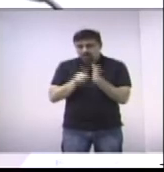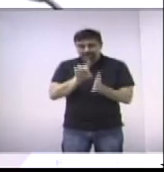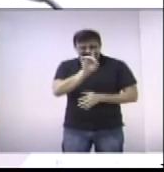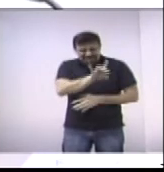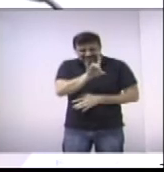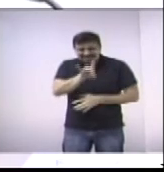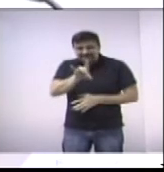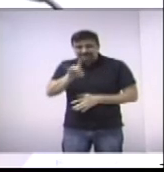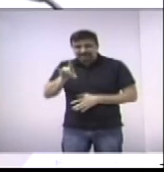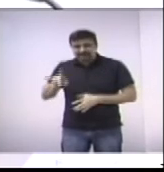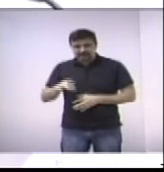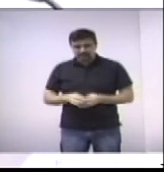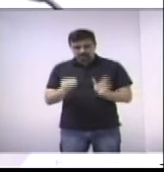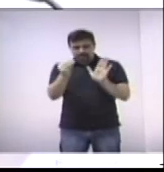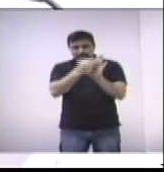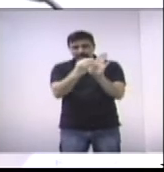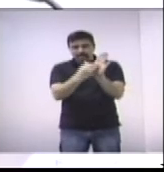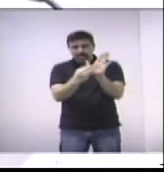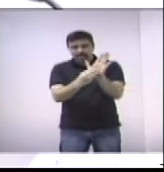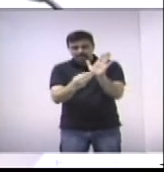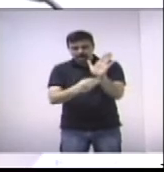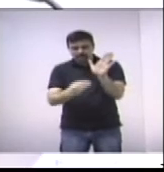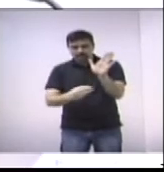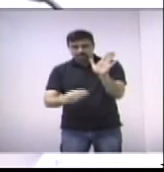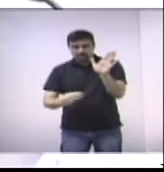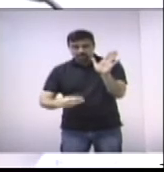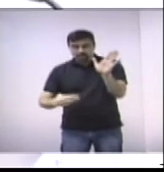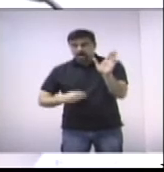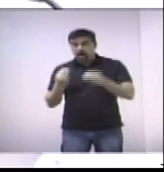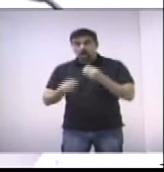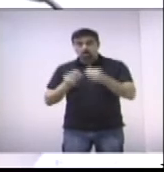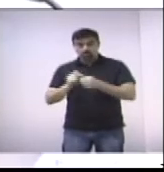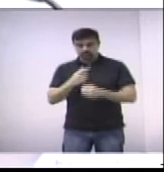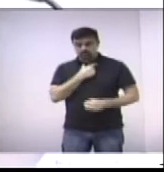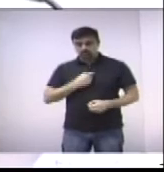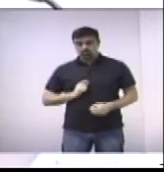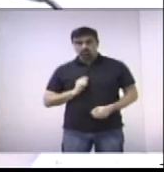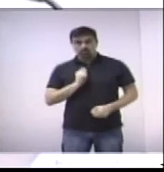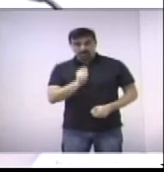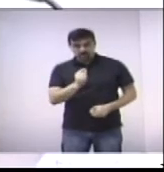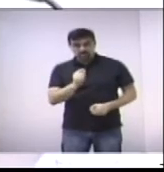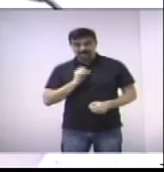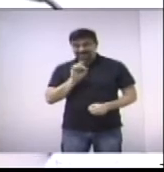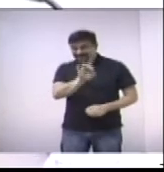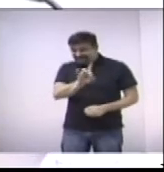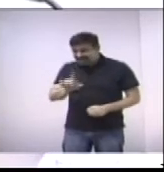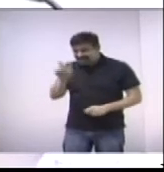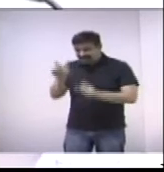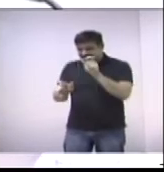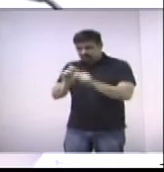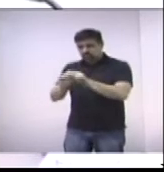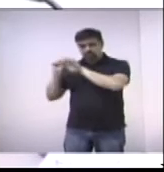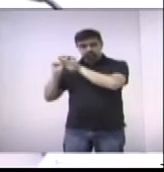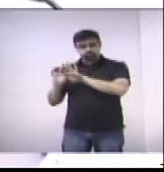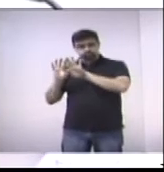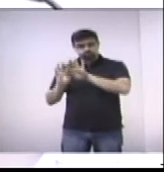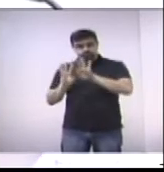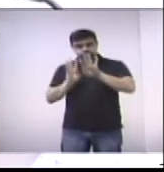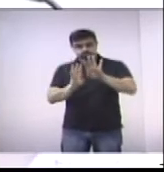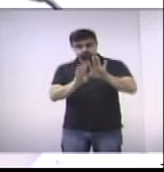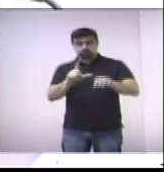cada alegoria de cada show carnavalesco e apresentação de modelo e crachá, que será utilizado por cada componente dos shows